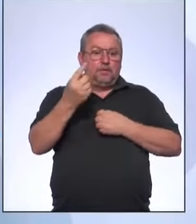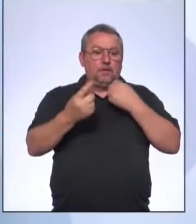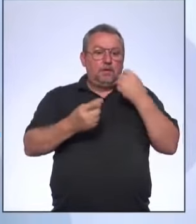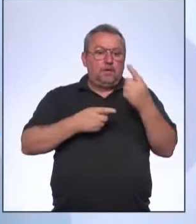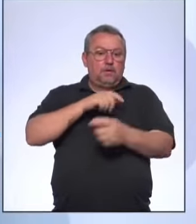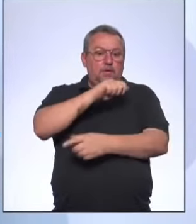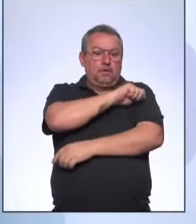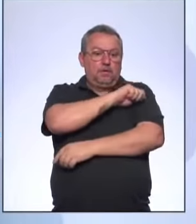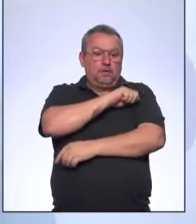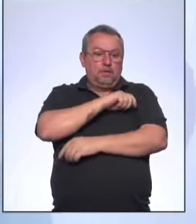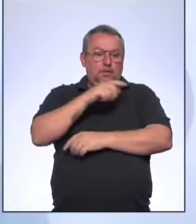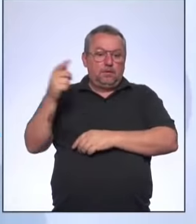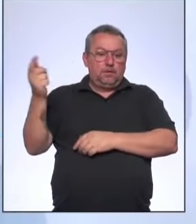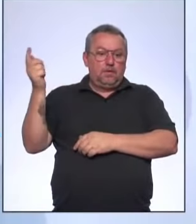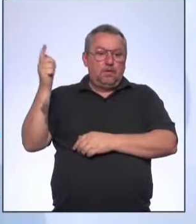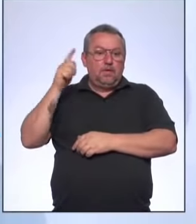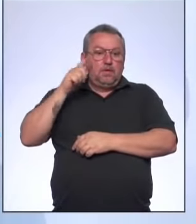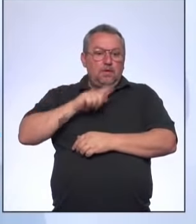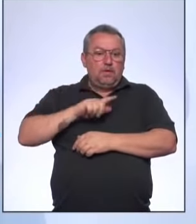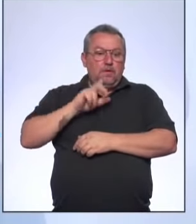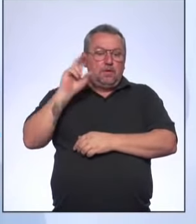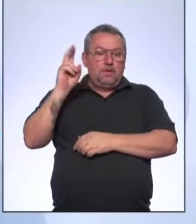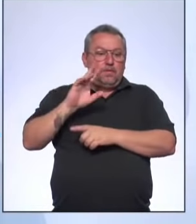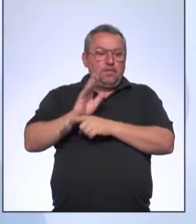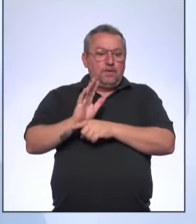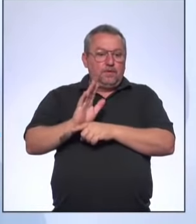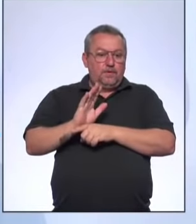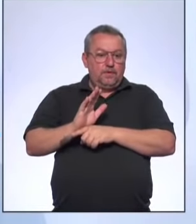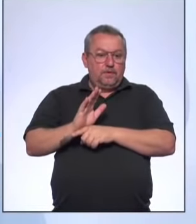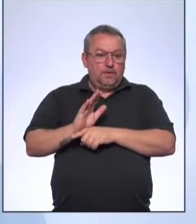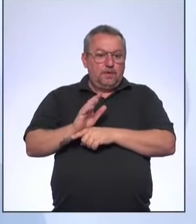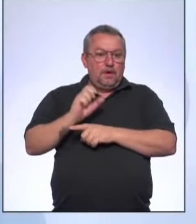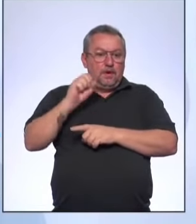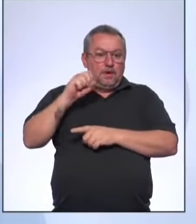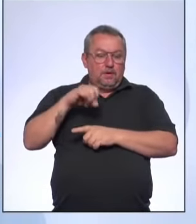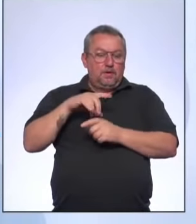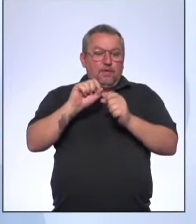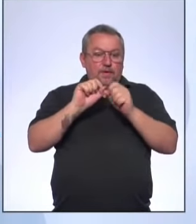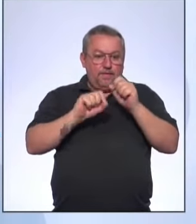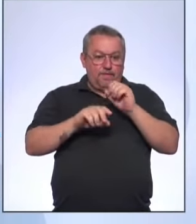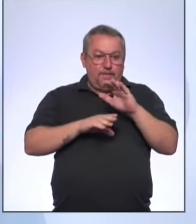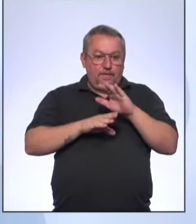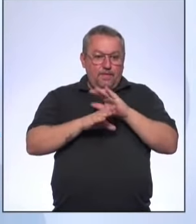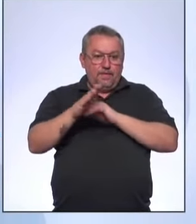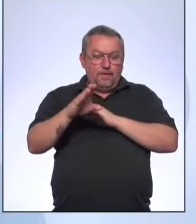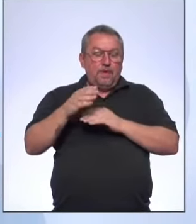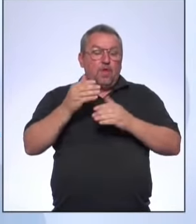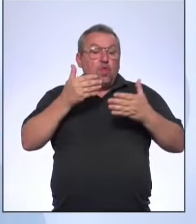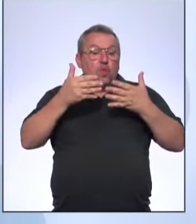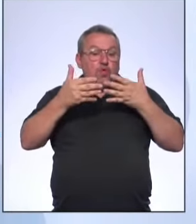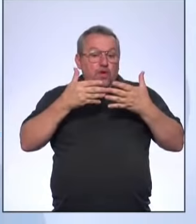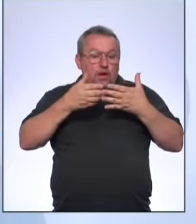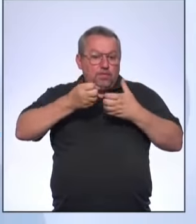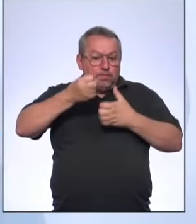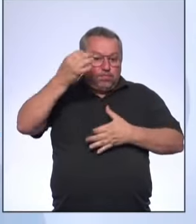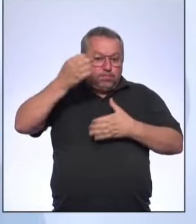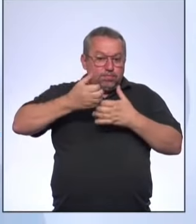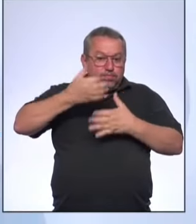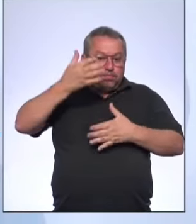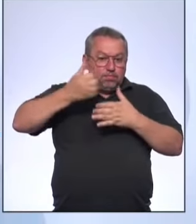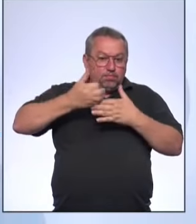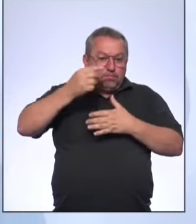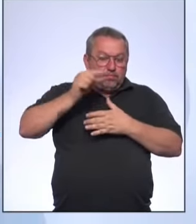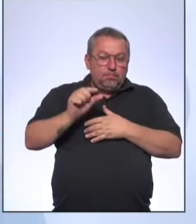reclamam que não conseguem é assistir os vídeos se você for lá no chat logo em